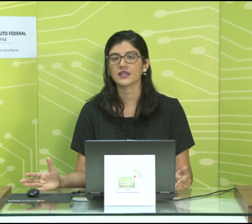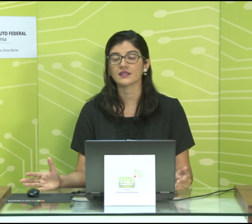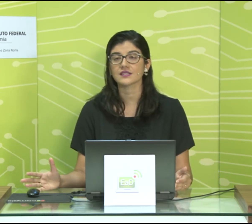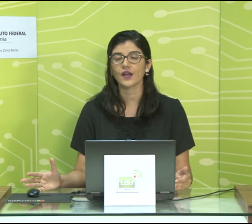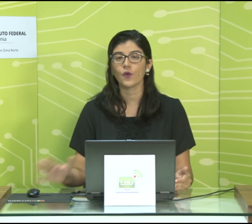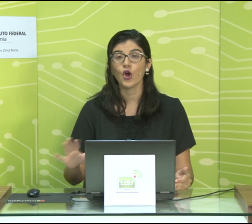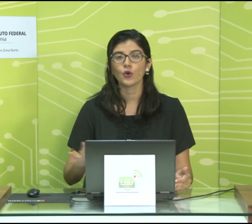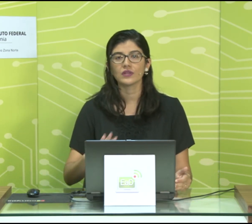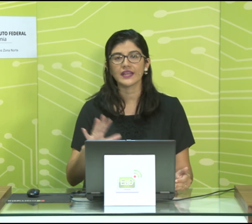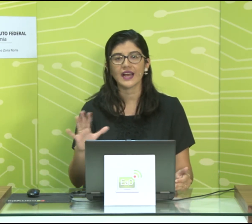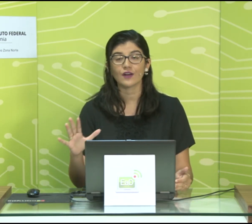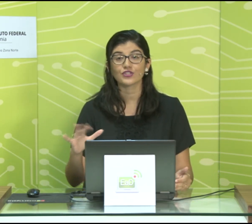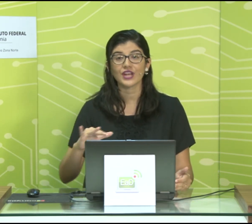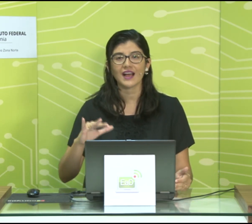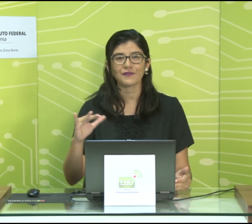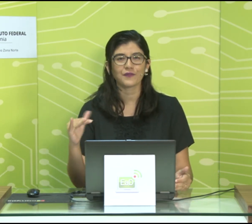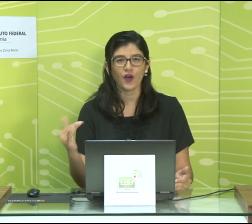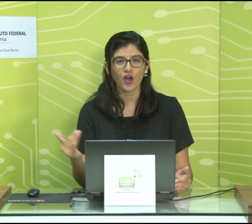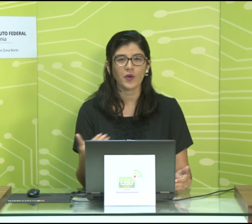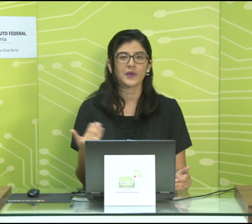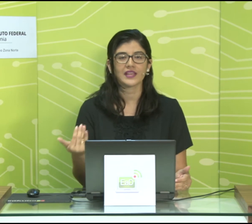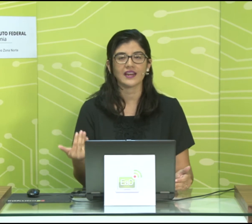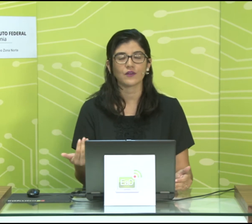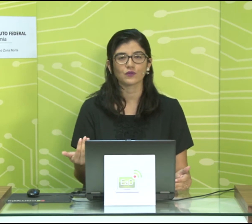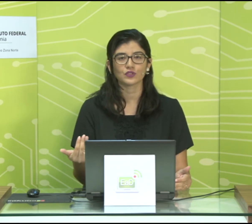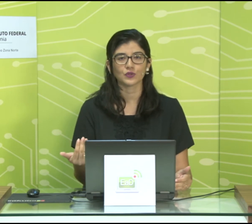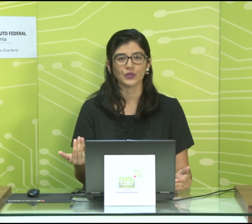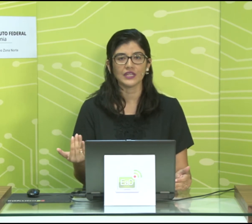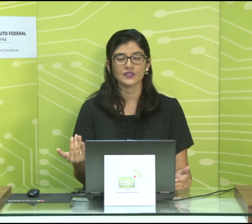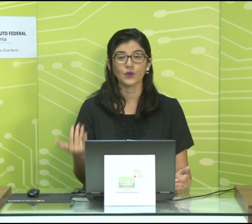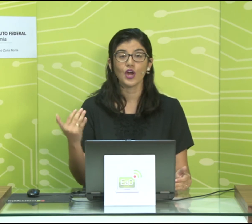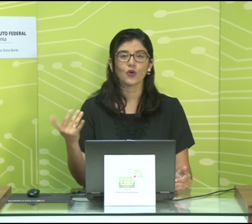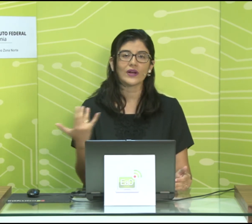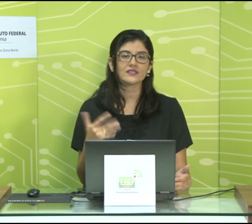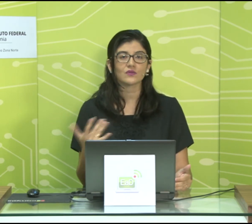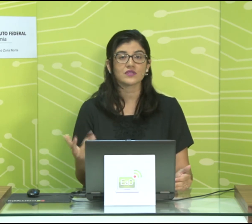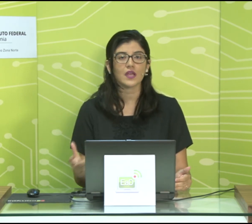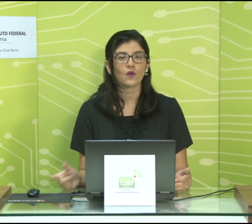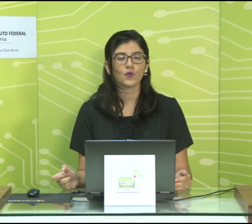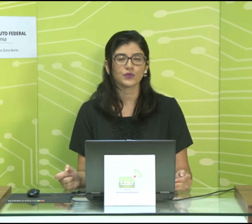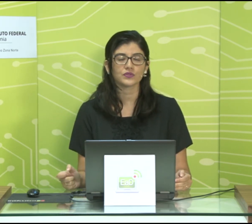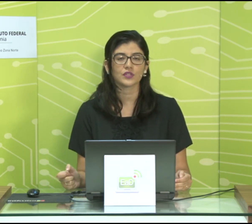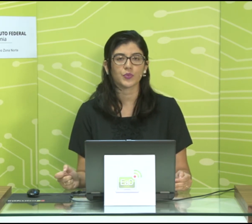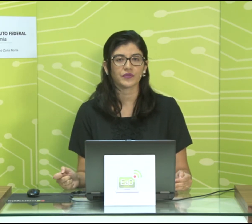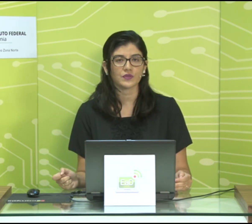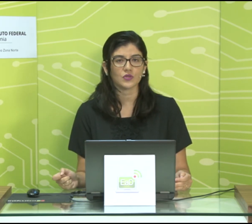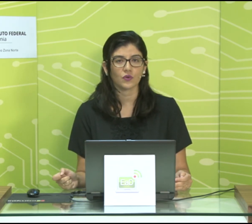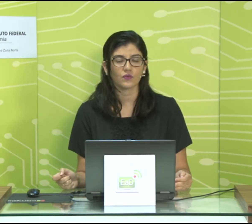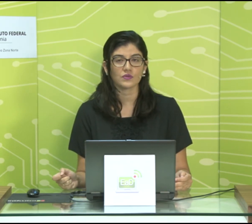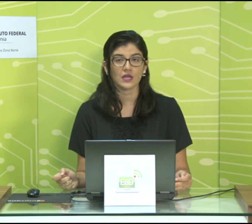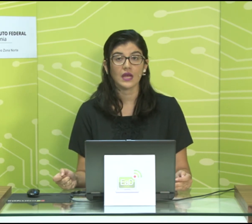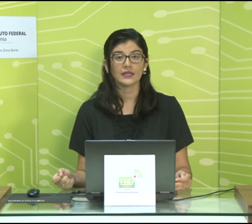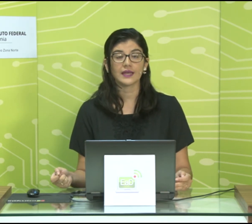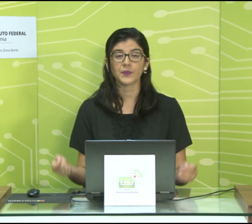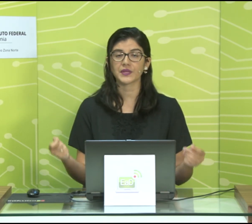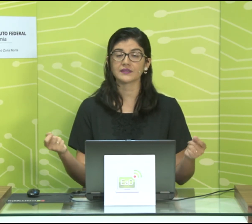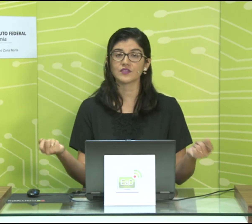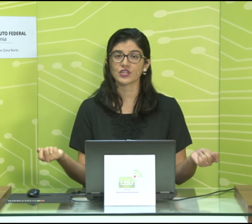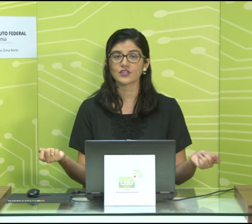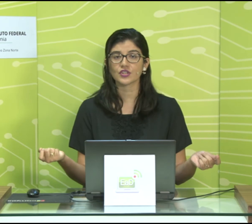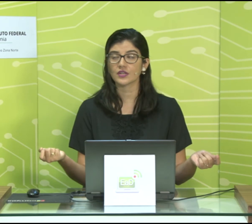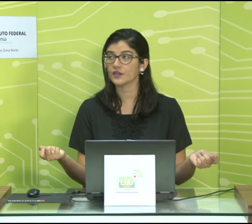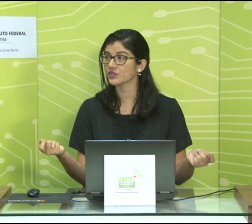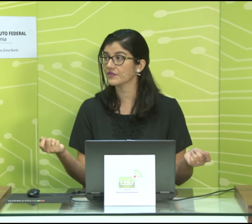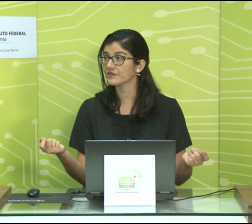em consideração o layout, a forma que ele é construído, quais são os recursos que o professor usa, né? Porque